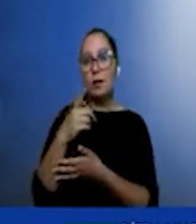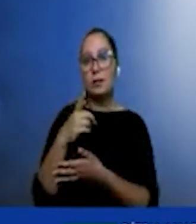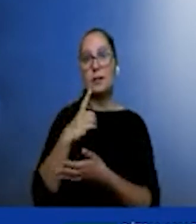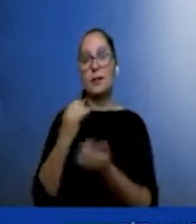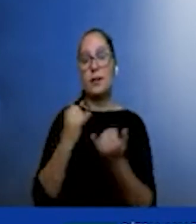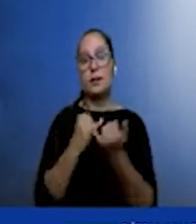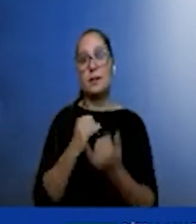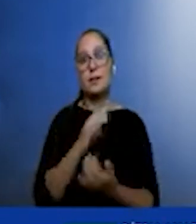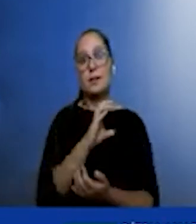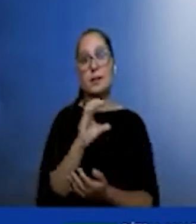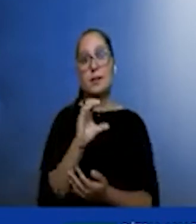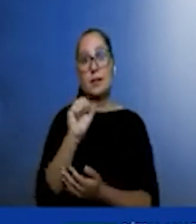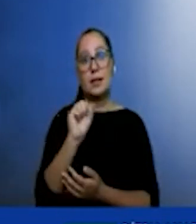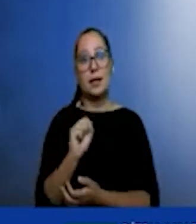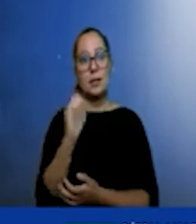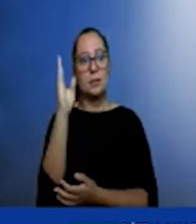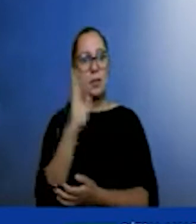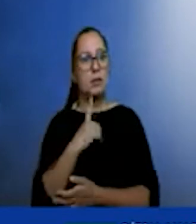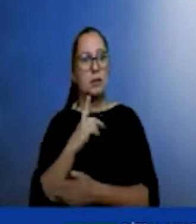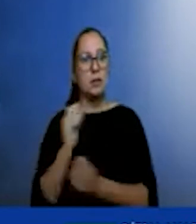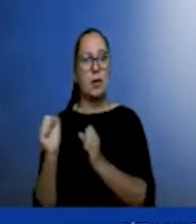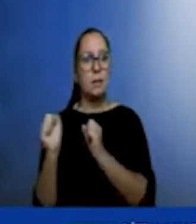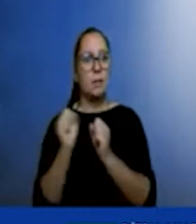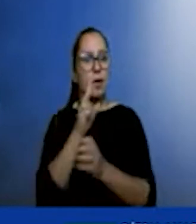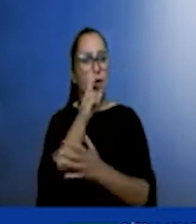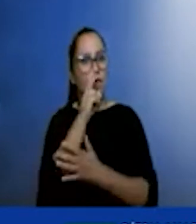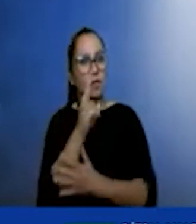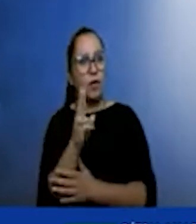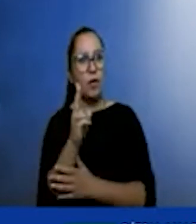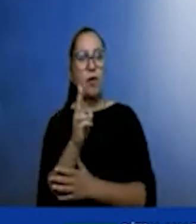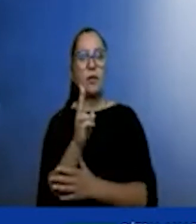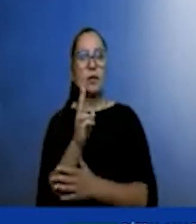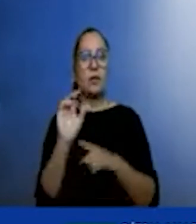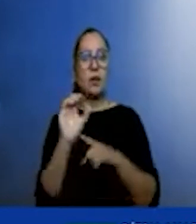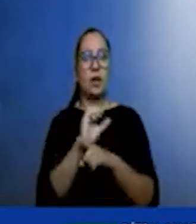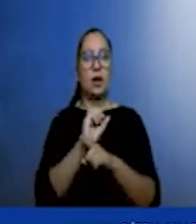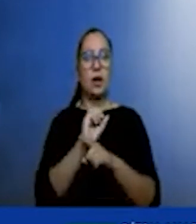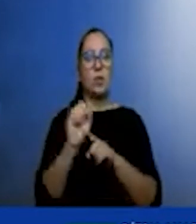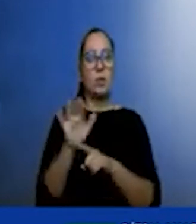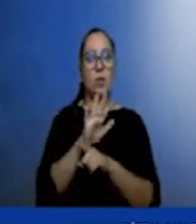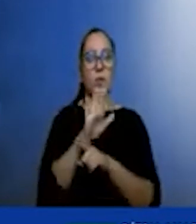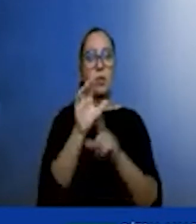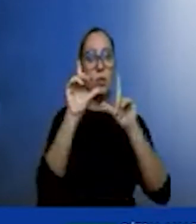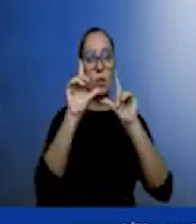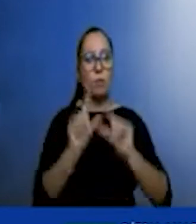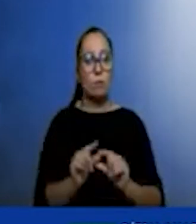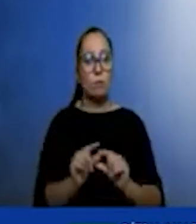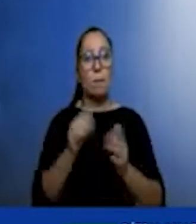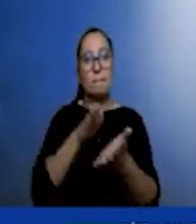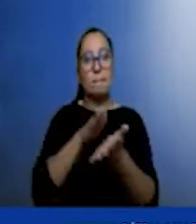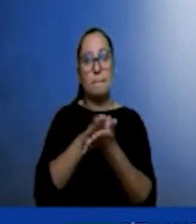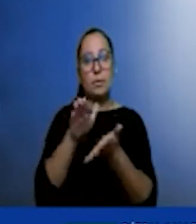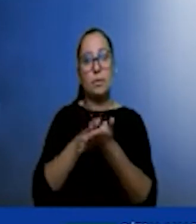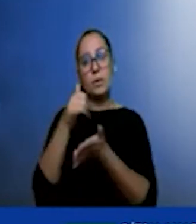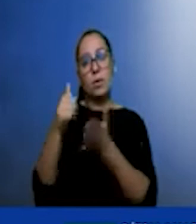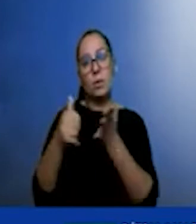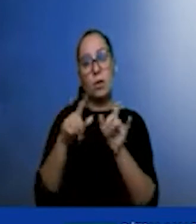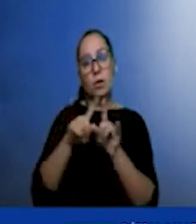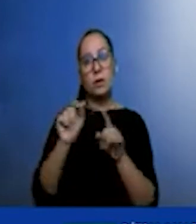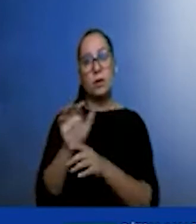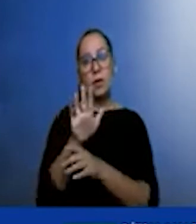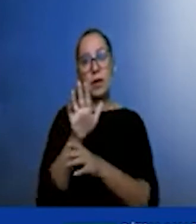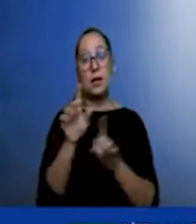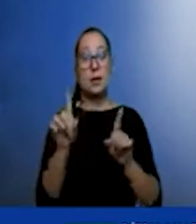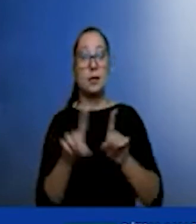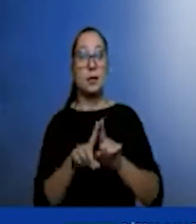o Brasil tem um potencial enorme de descarbonizar a operação para a produção de óleo e gás, e até mesmo a questão